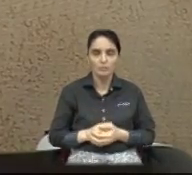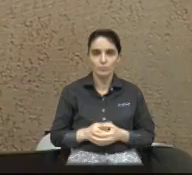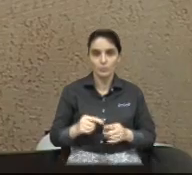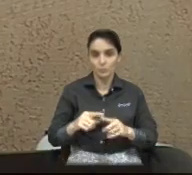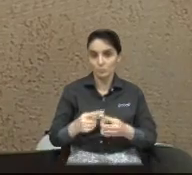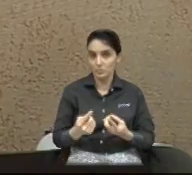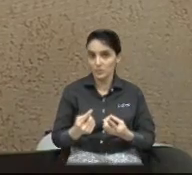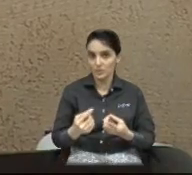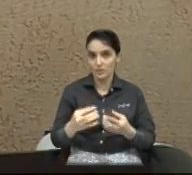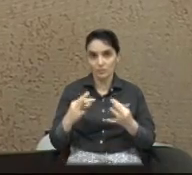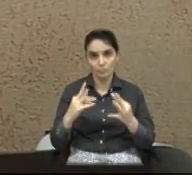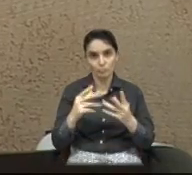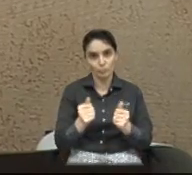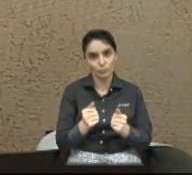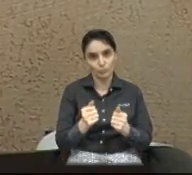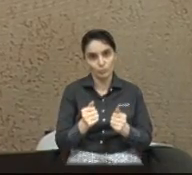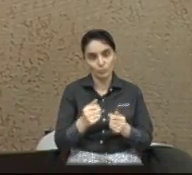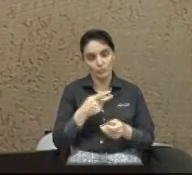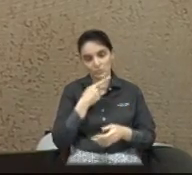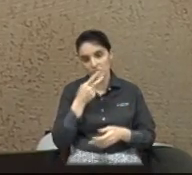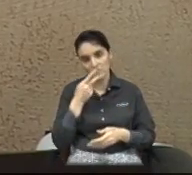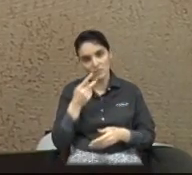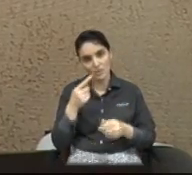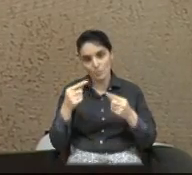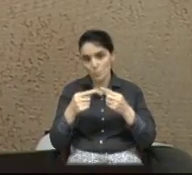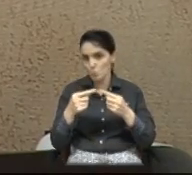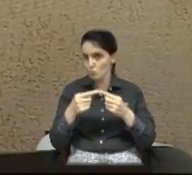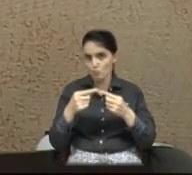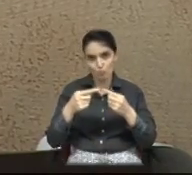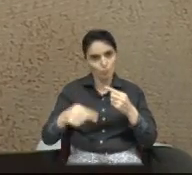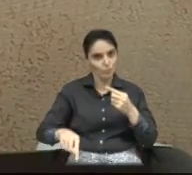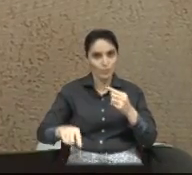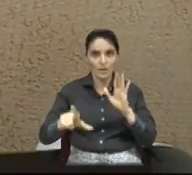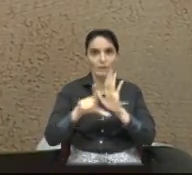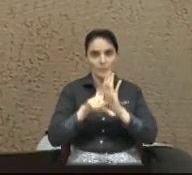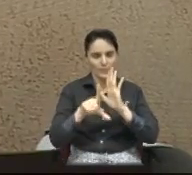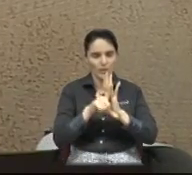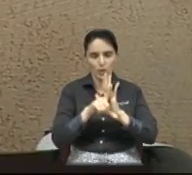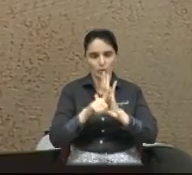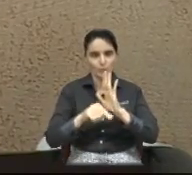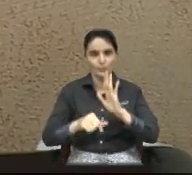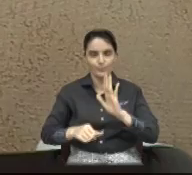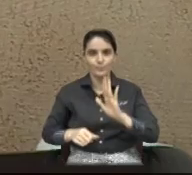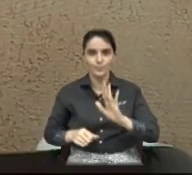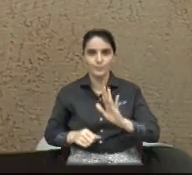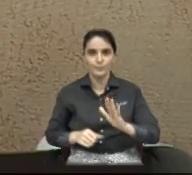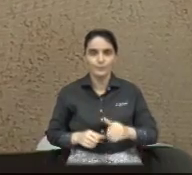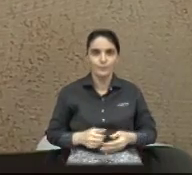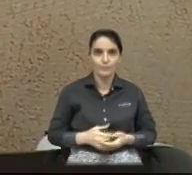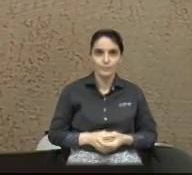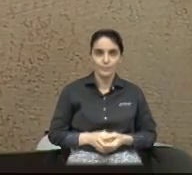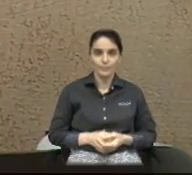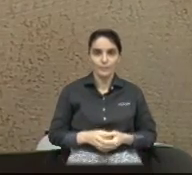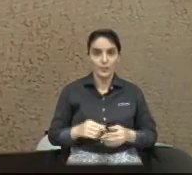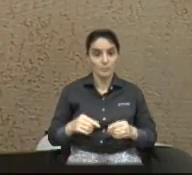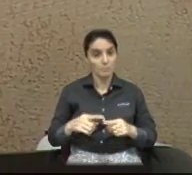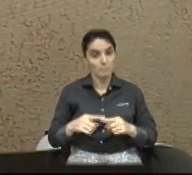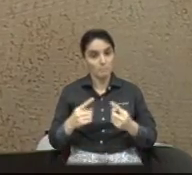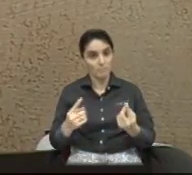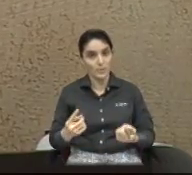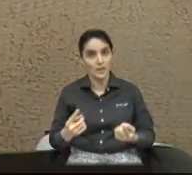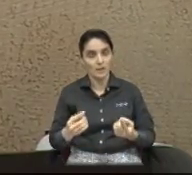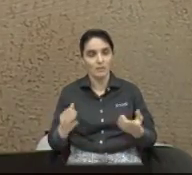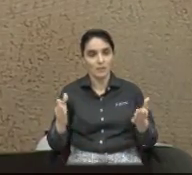todos receberam pareceres de inconstitucionalidade por violação ao princípio da reserva da administração. Portanto, cabe